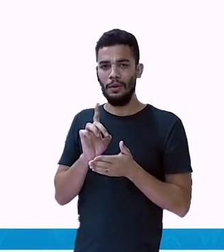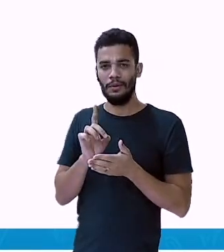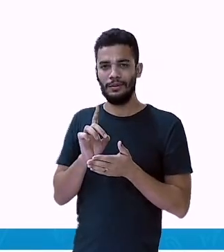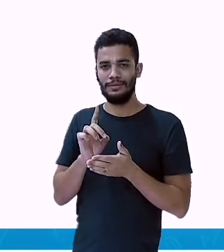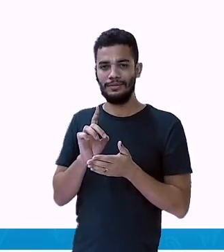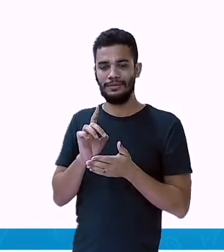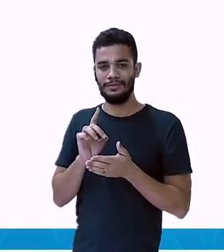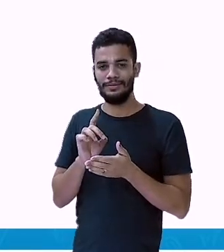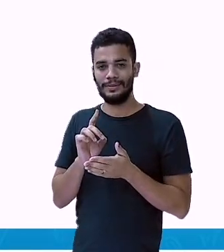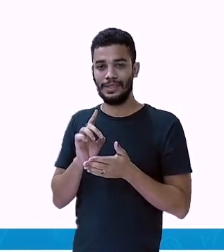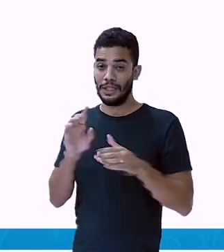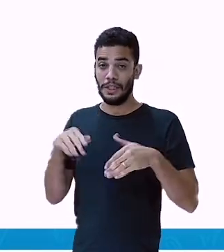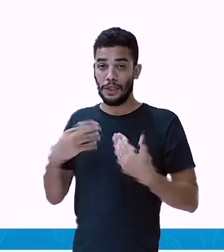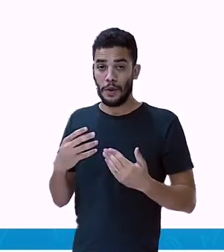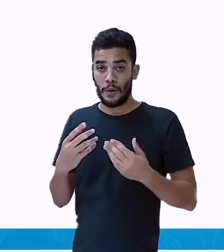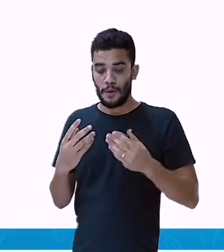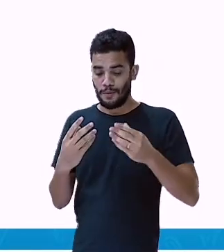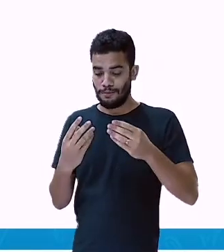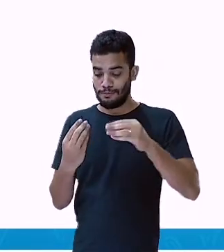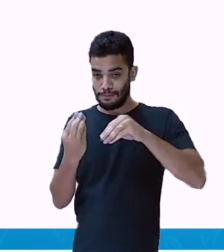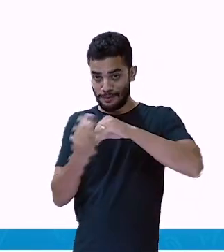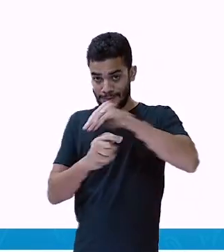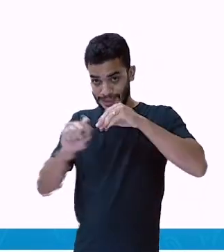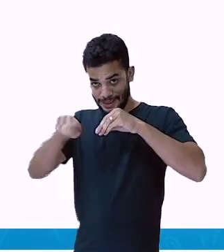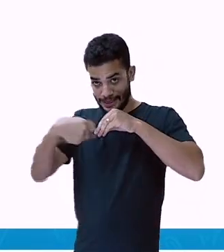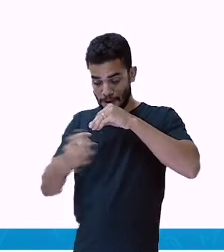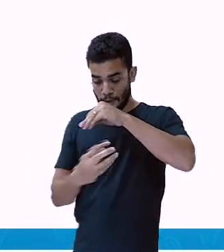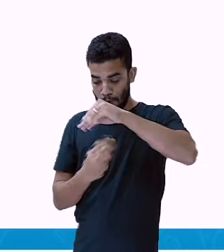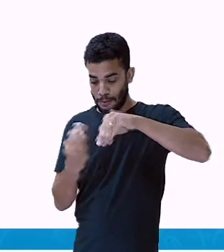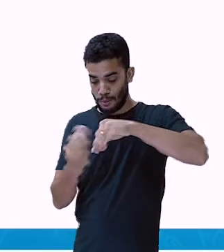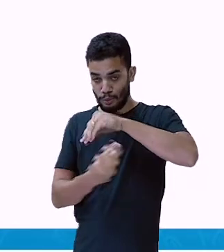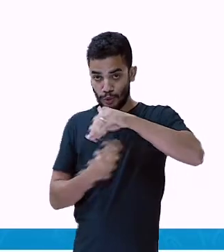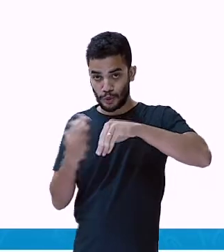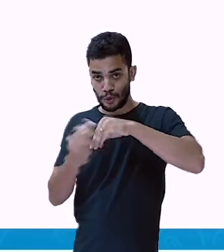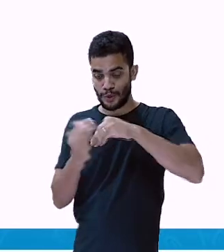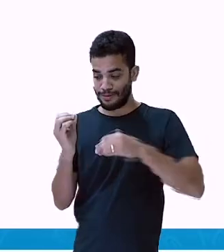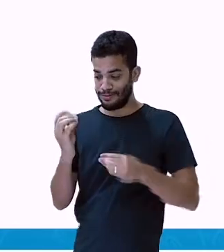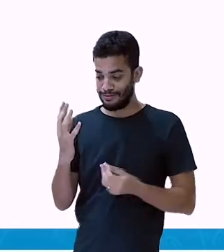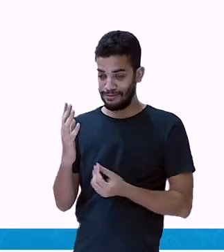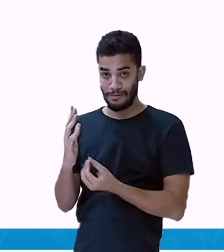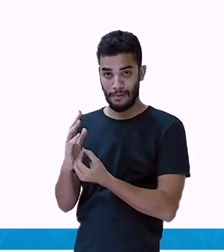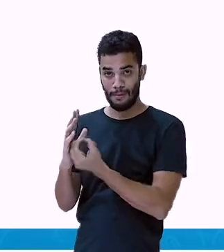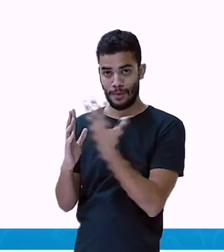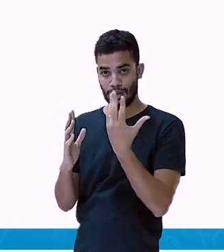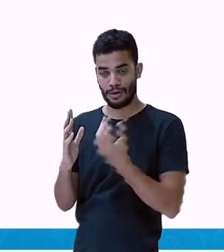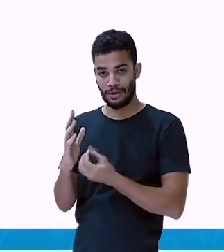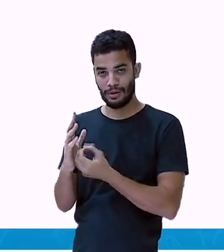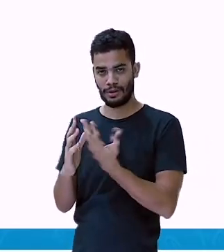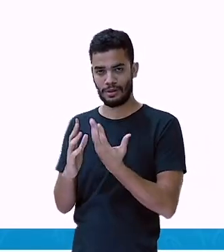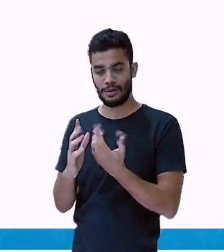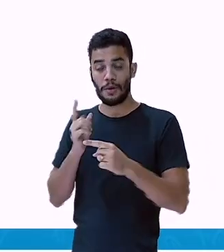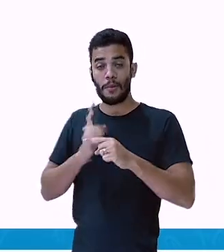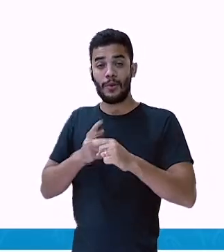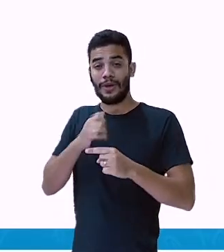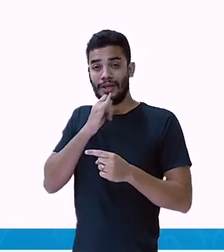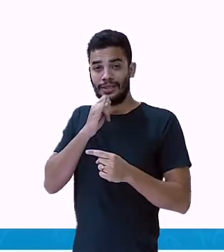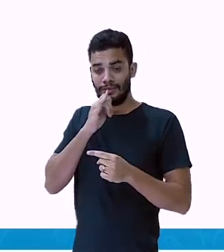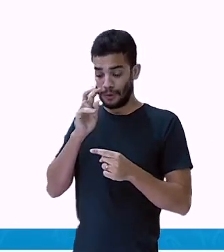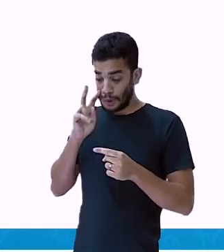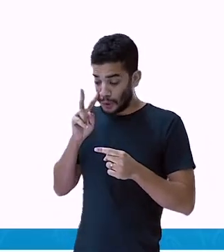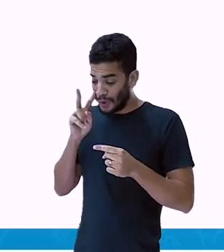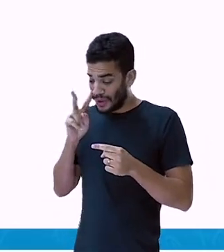toda a sua extensão, você percebe partes diferentes. Então, essas